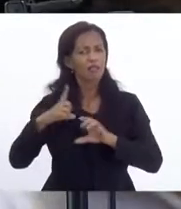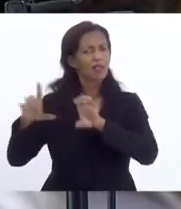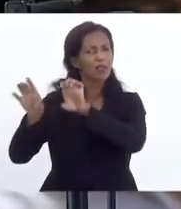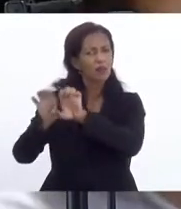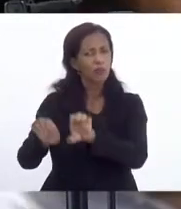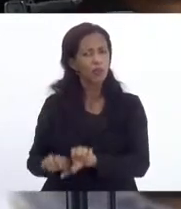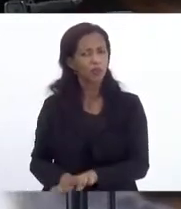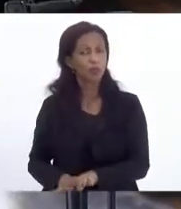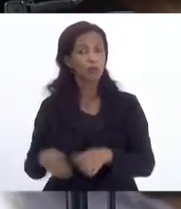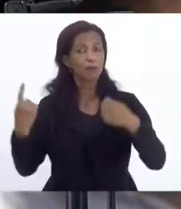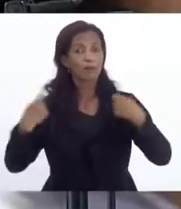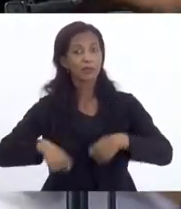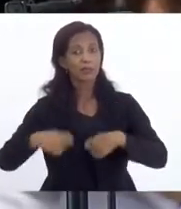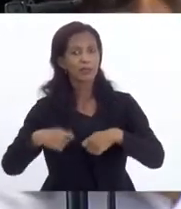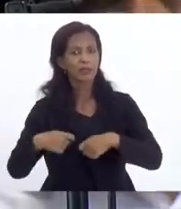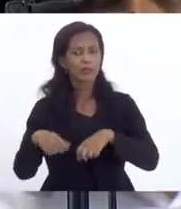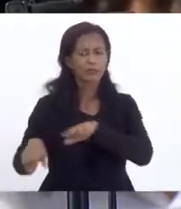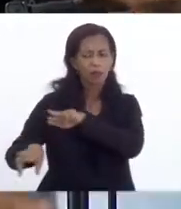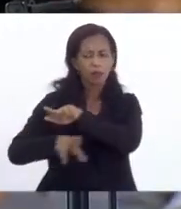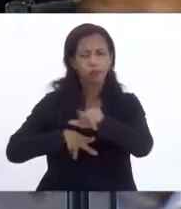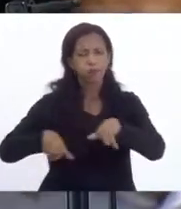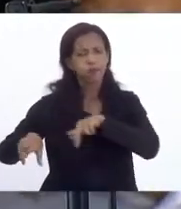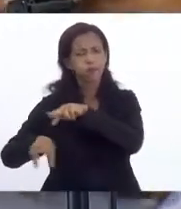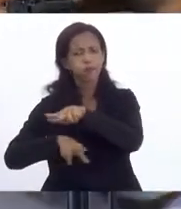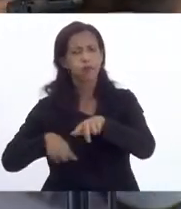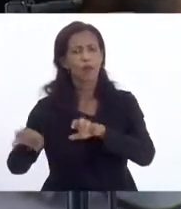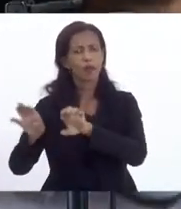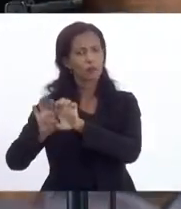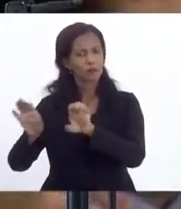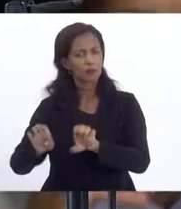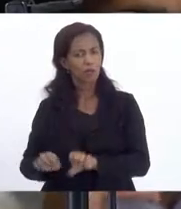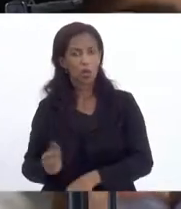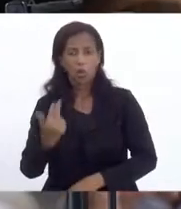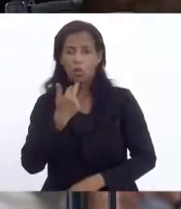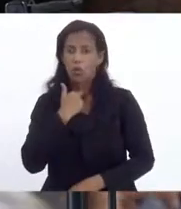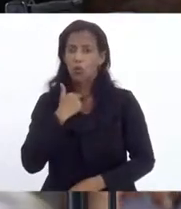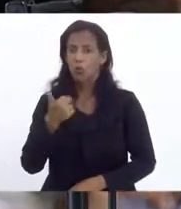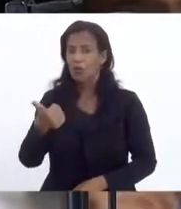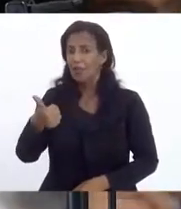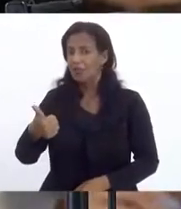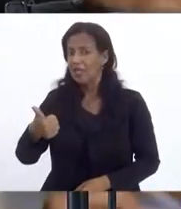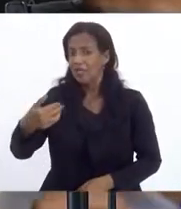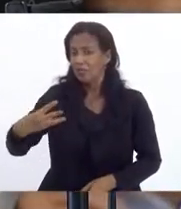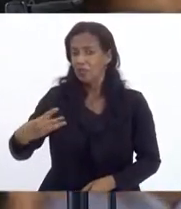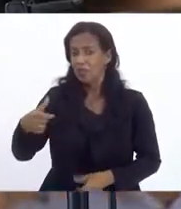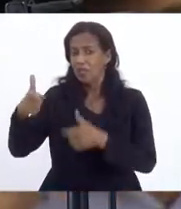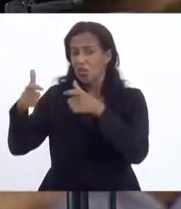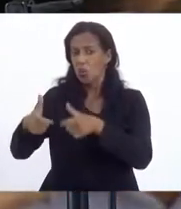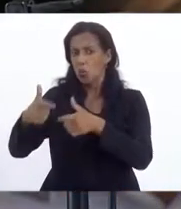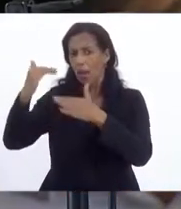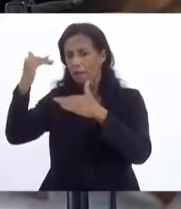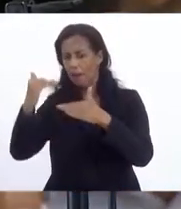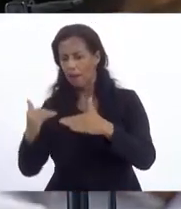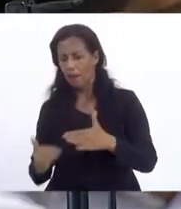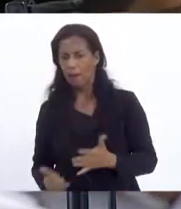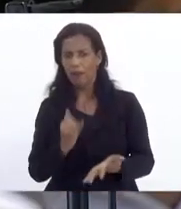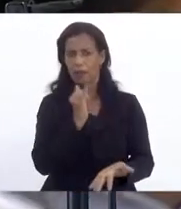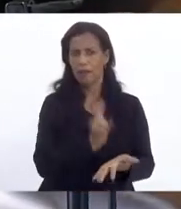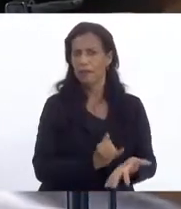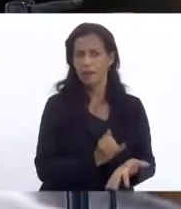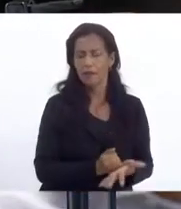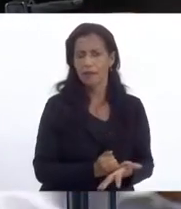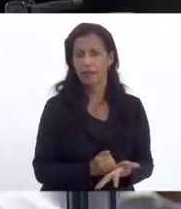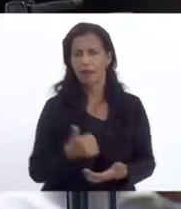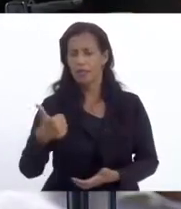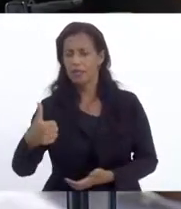produtiva oca e precisa diversificar essa estrutura produtiva. Nós não podemos estar em 13º lugar em termos de receita de ICMS. Em 18º